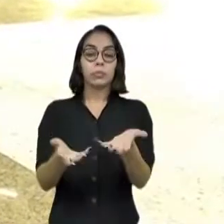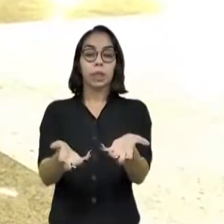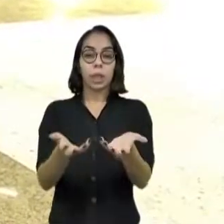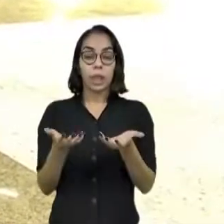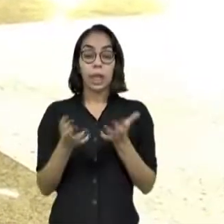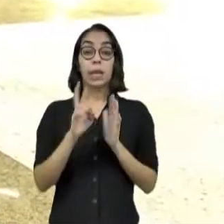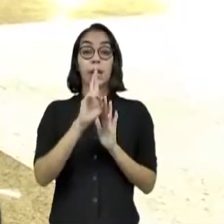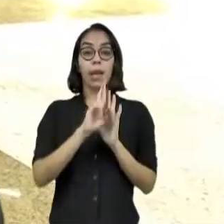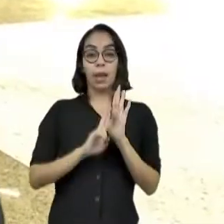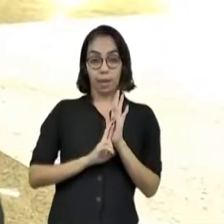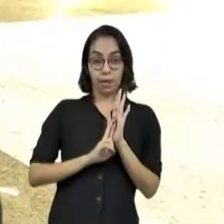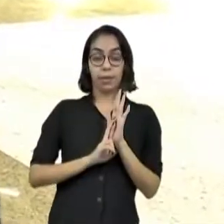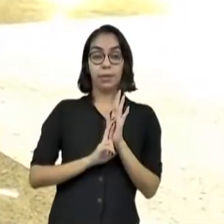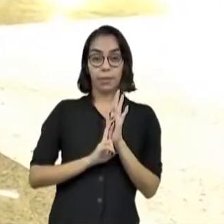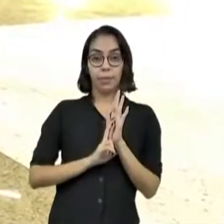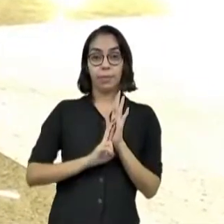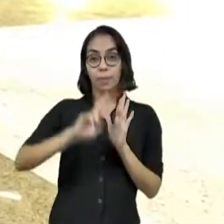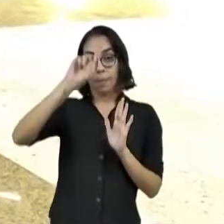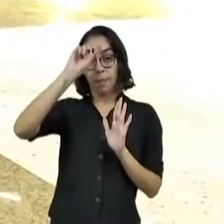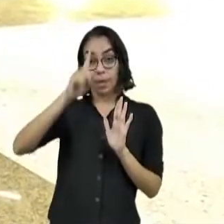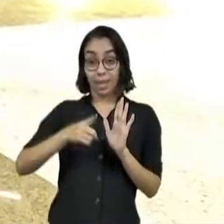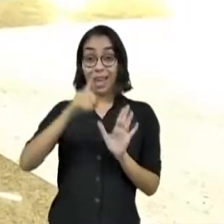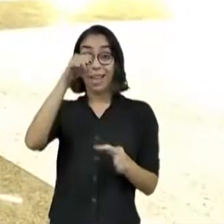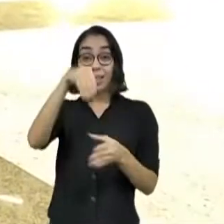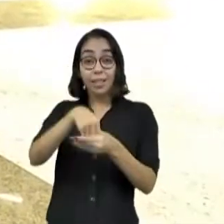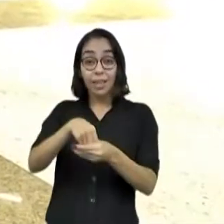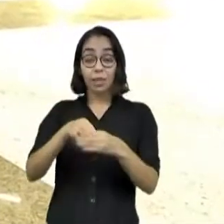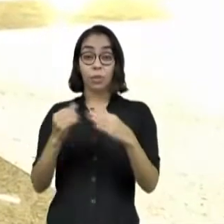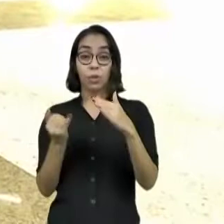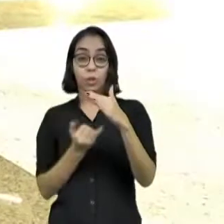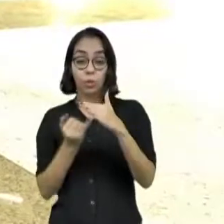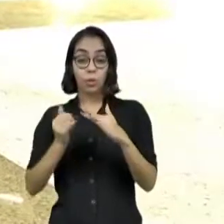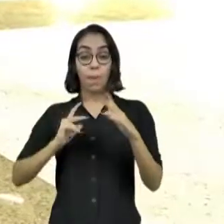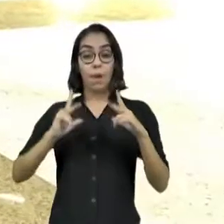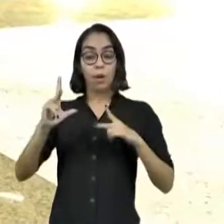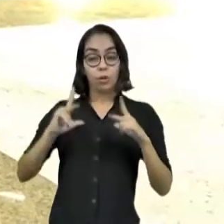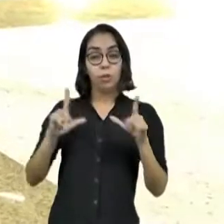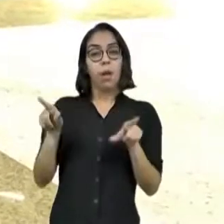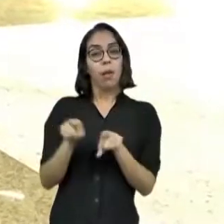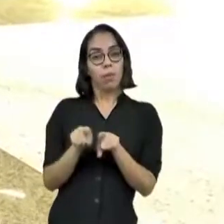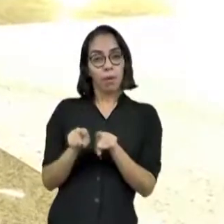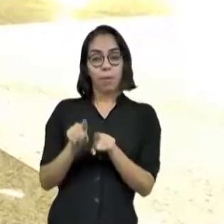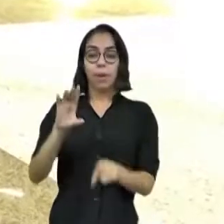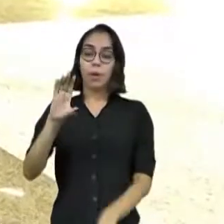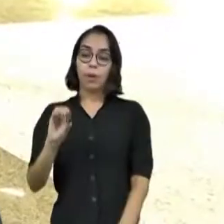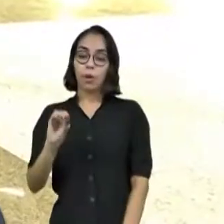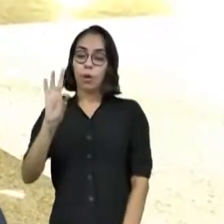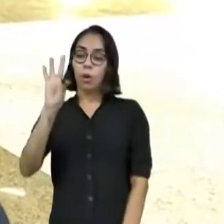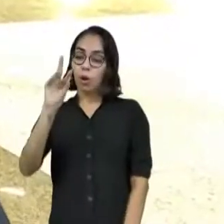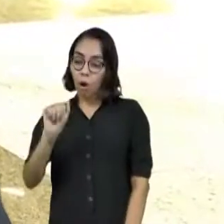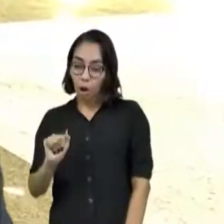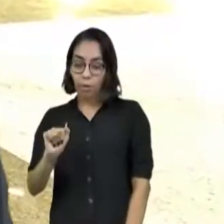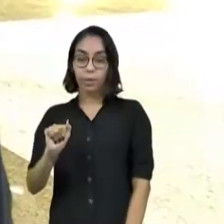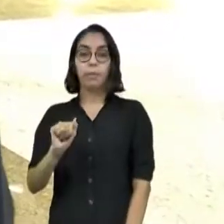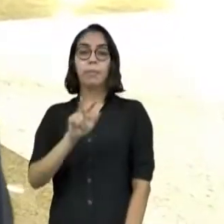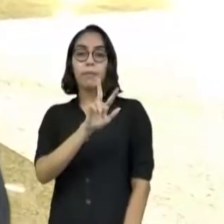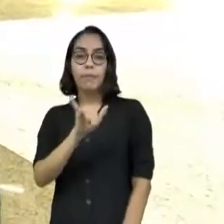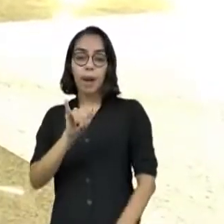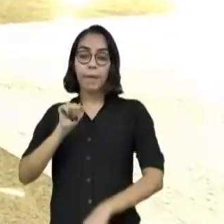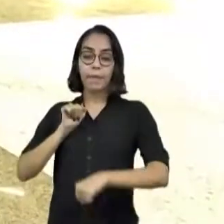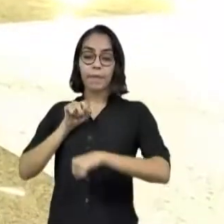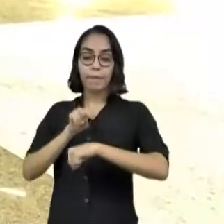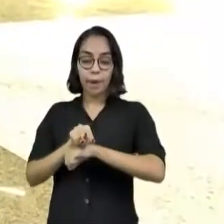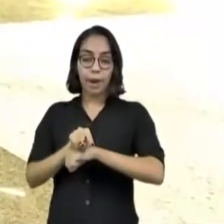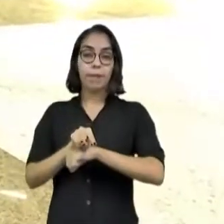regulamentar dentro das instituições privadas também essas cotas para oportunizar uma participação.